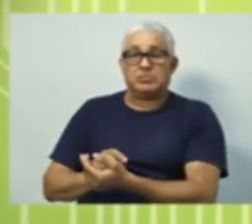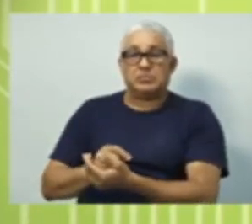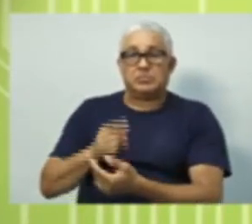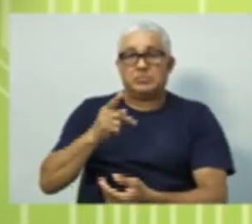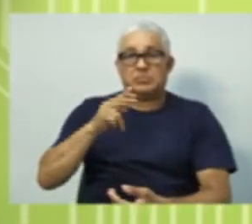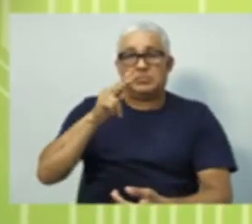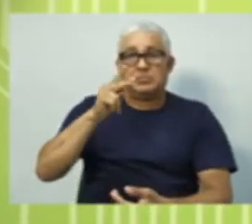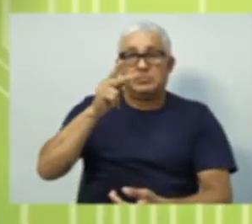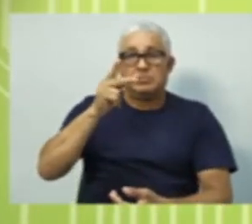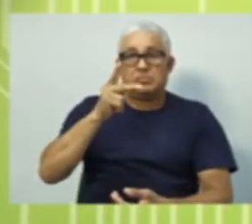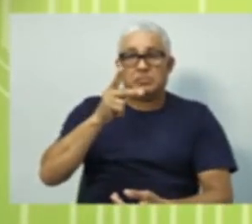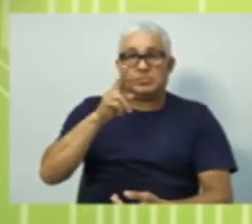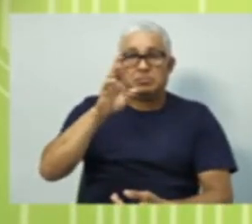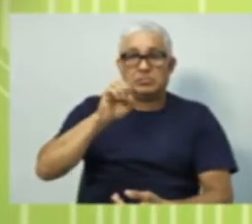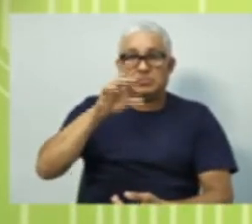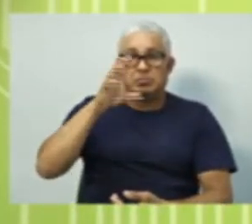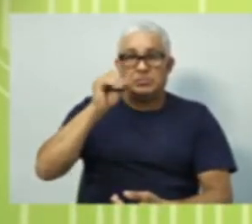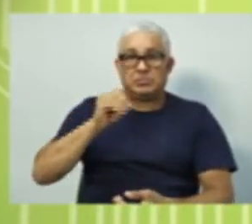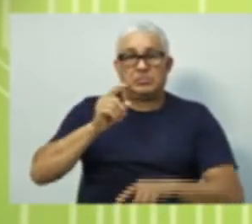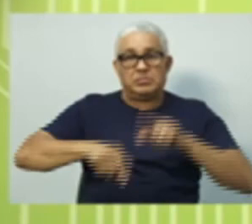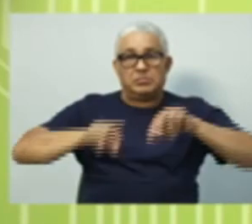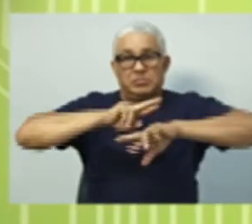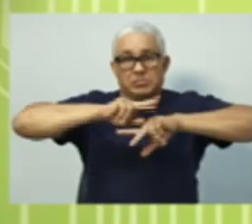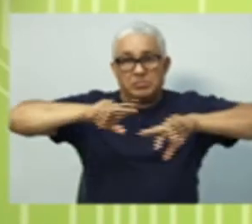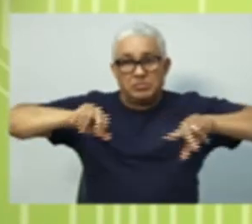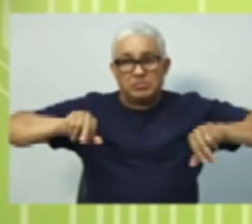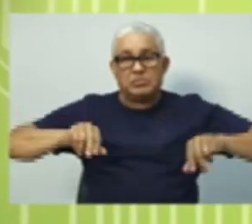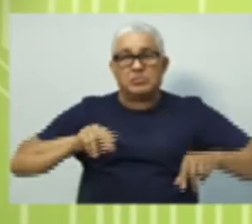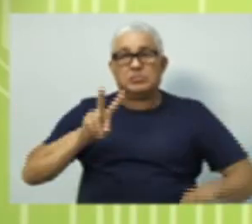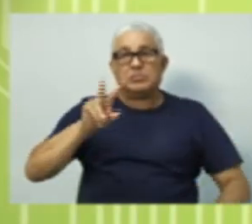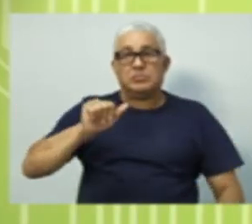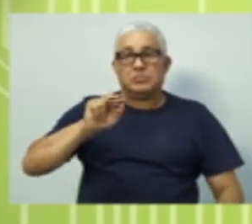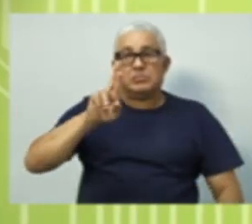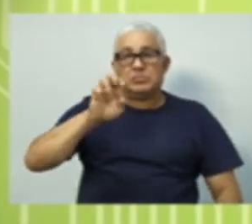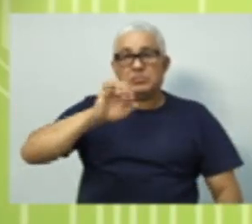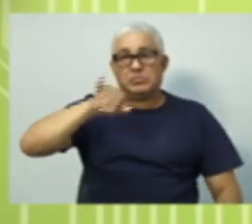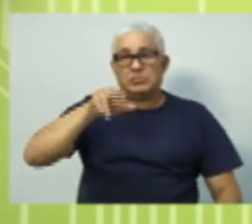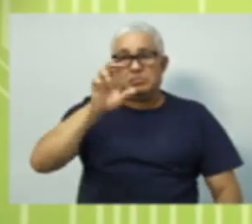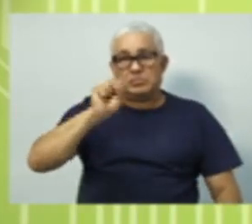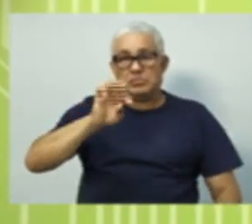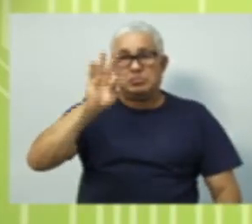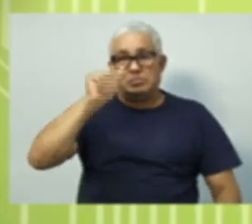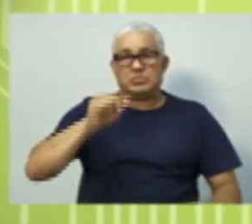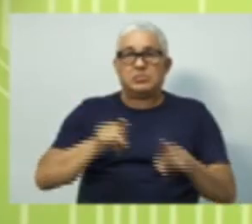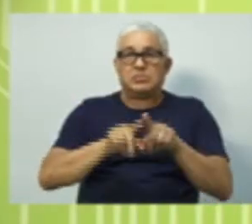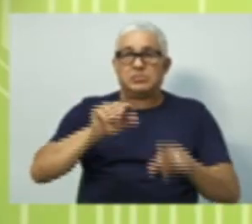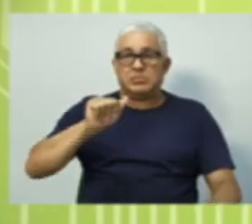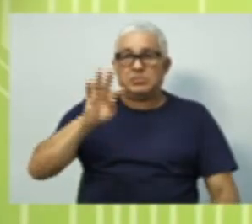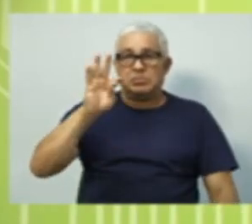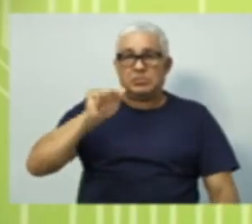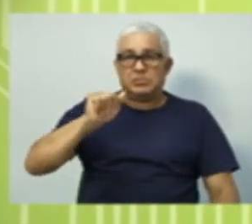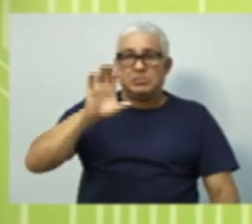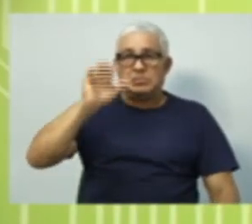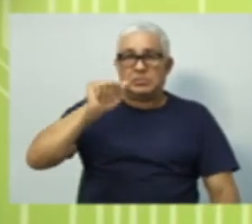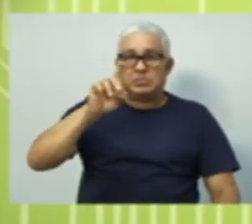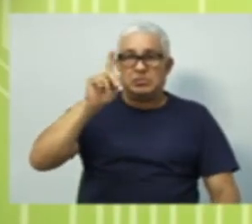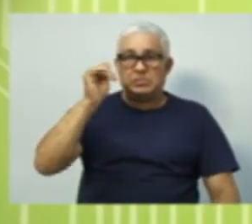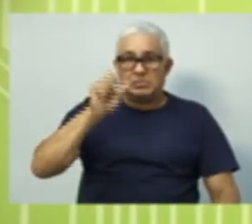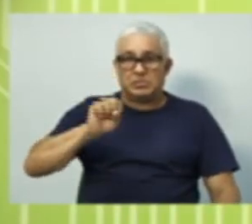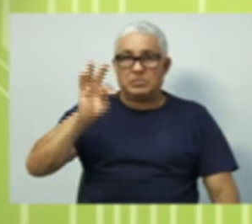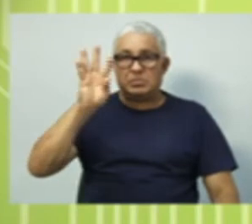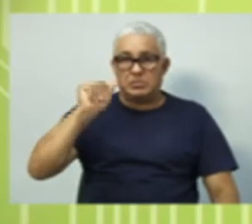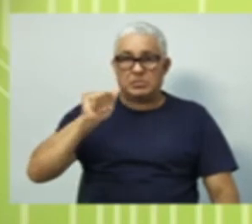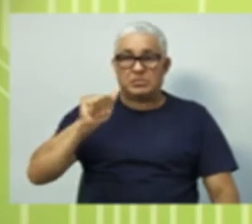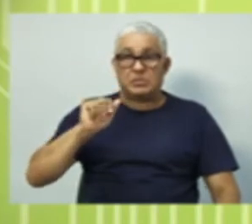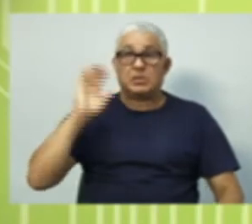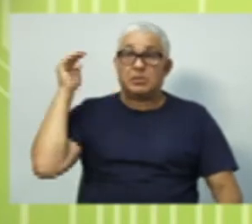orçamento, na sua despesa, nos seus planejamentos, seus planos que você pretende fazer. Muito importante assistir os telejornais quando trata dos